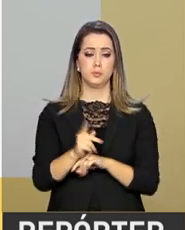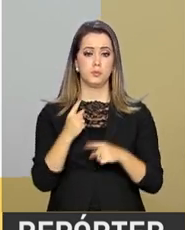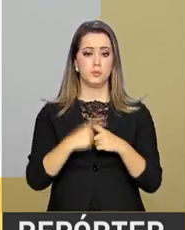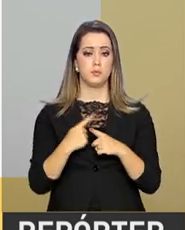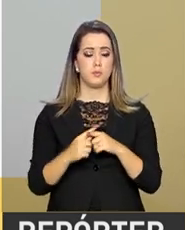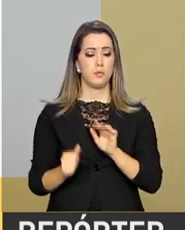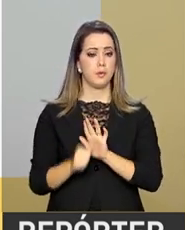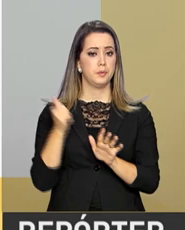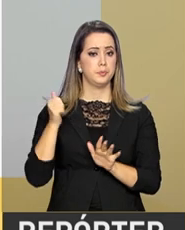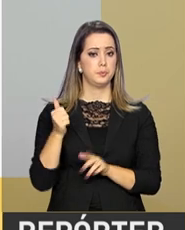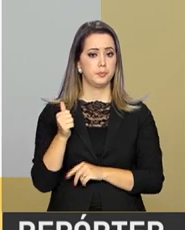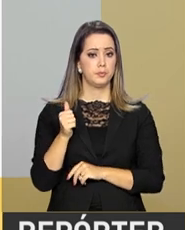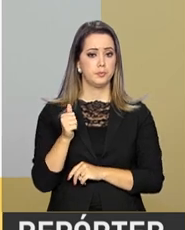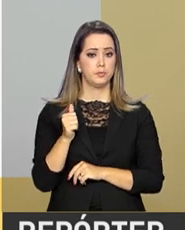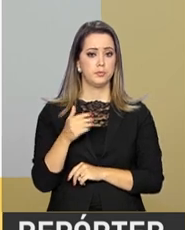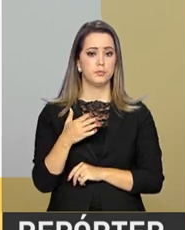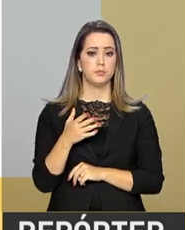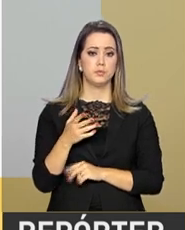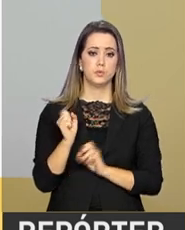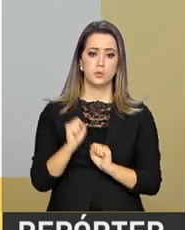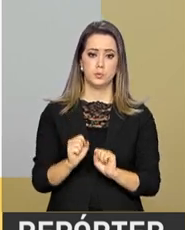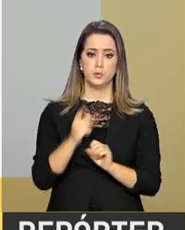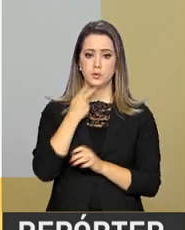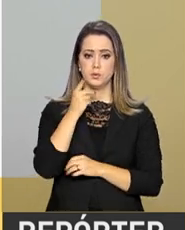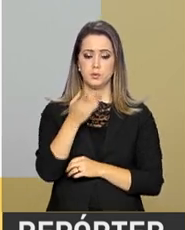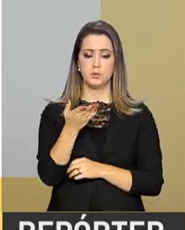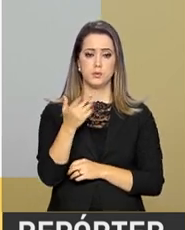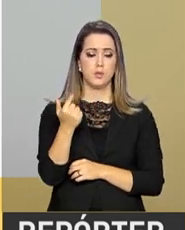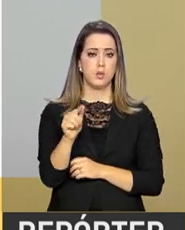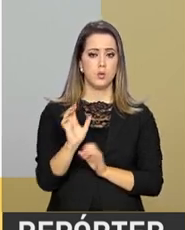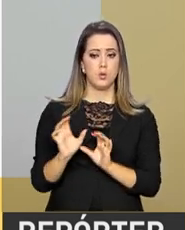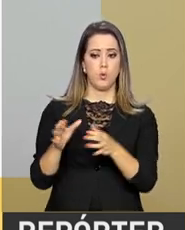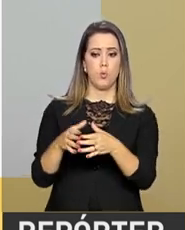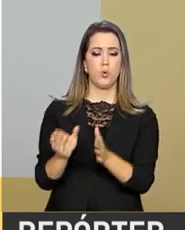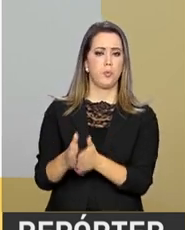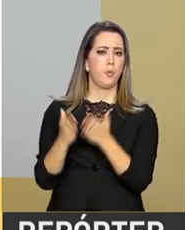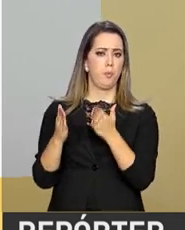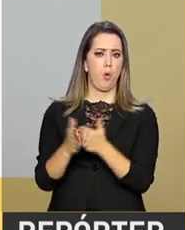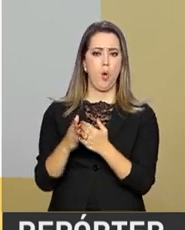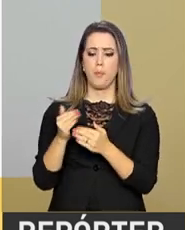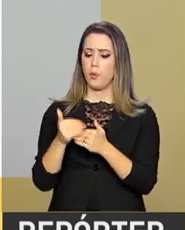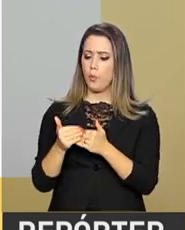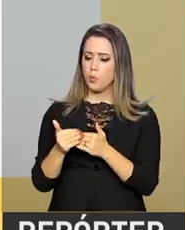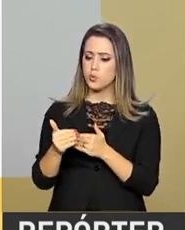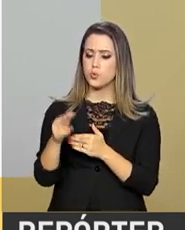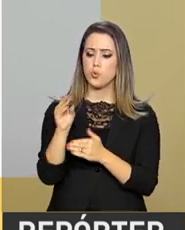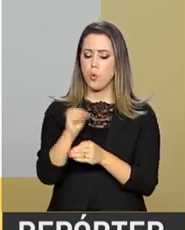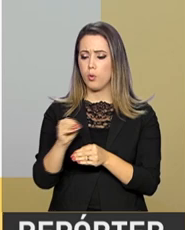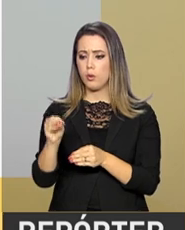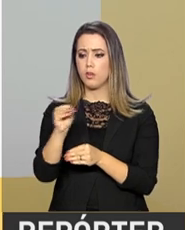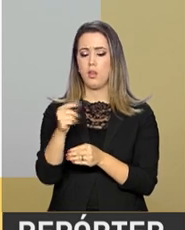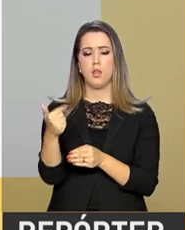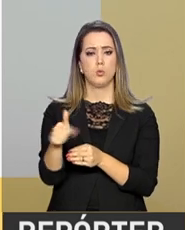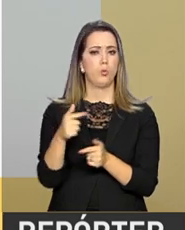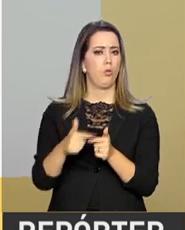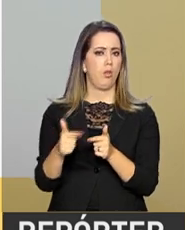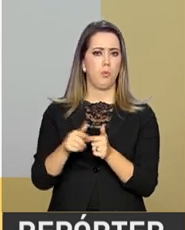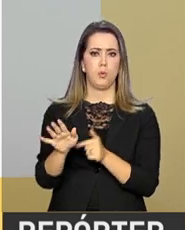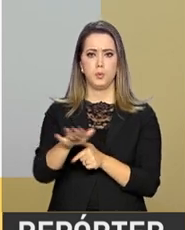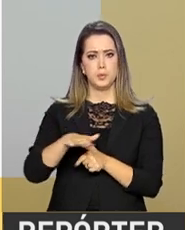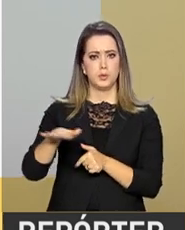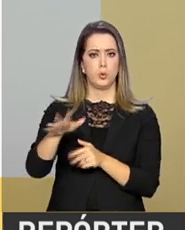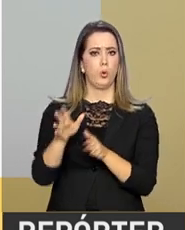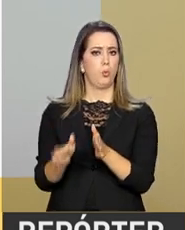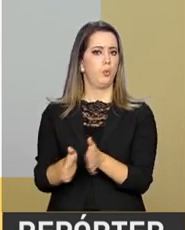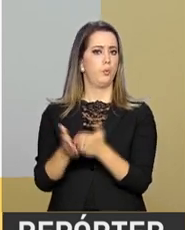primeiro lugar me permita dizer que ela não atinge os mais carentes mais pobres ela não alcança já estão todos